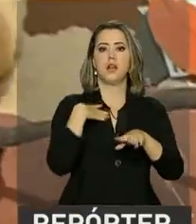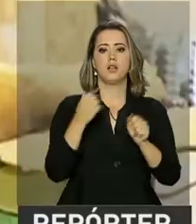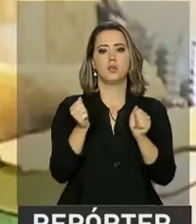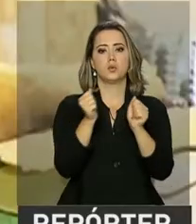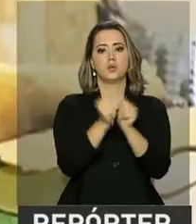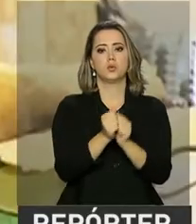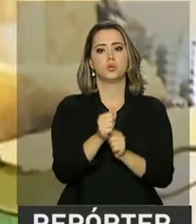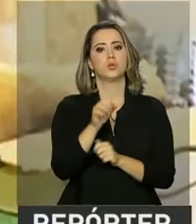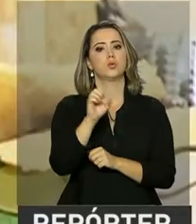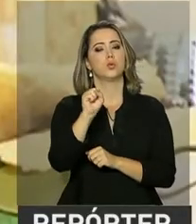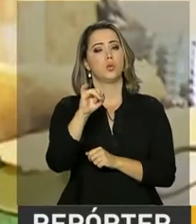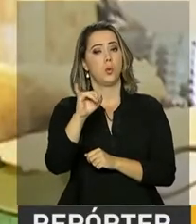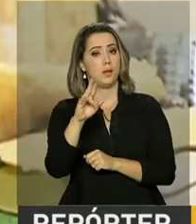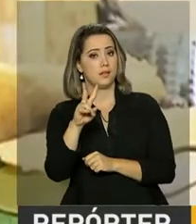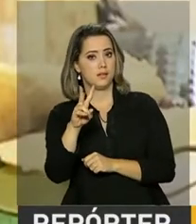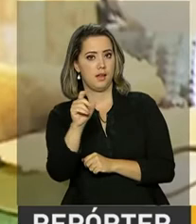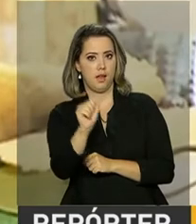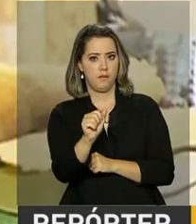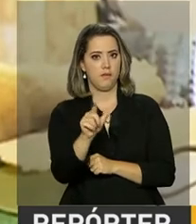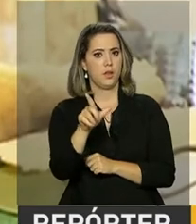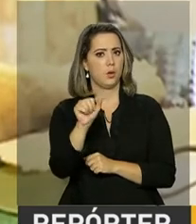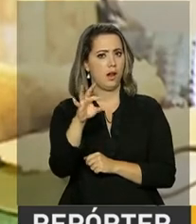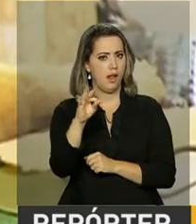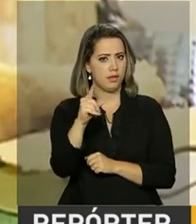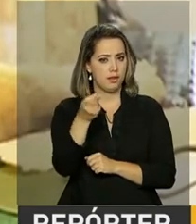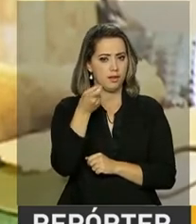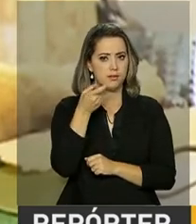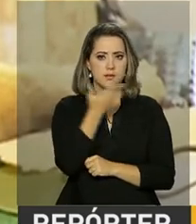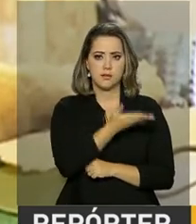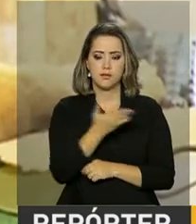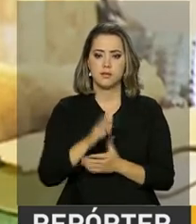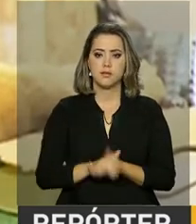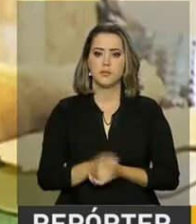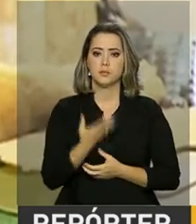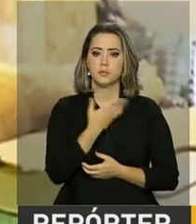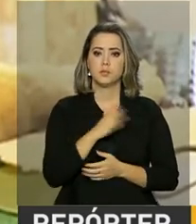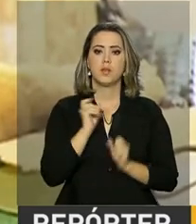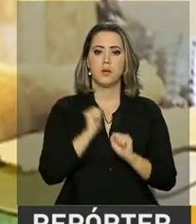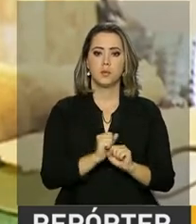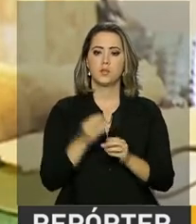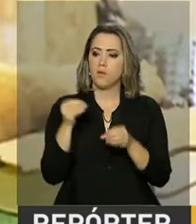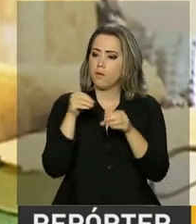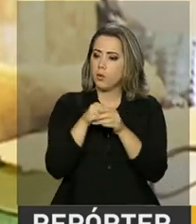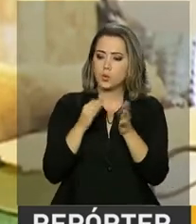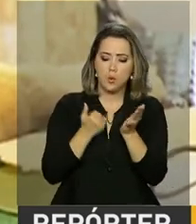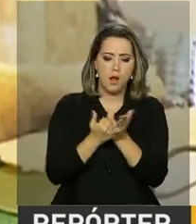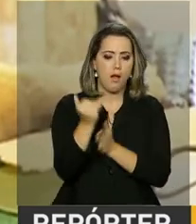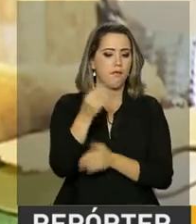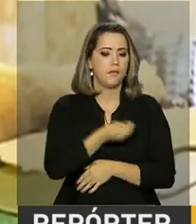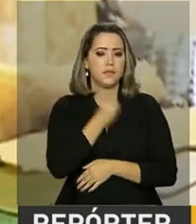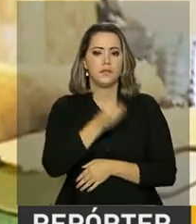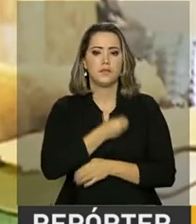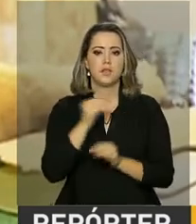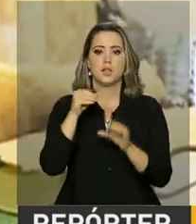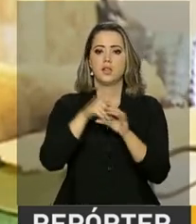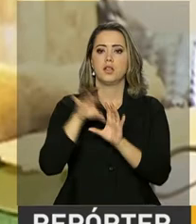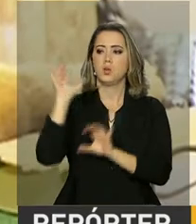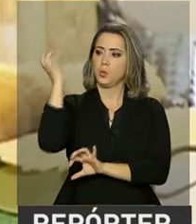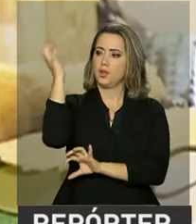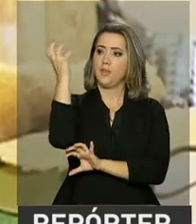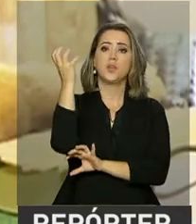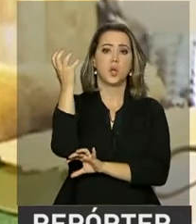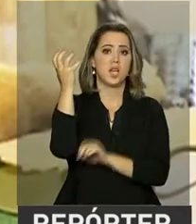seringueira. É possível manter as nossas famílias na floresta, ter uma vida digna, poder comprar